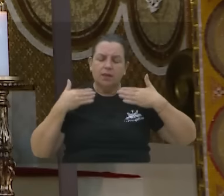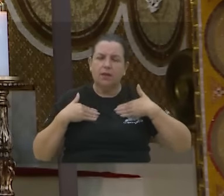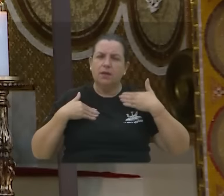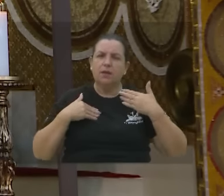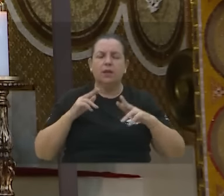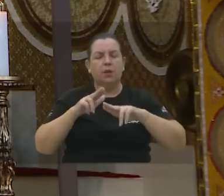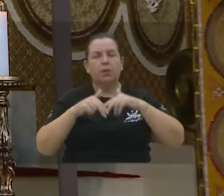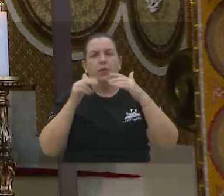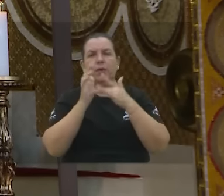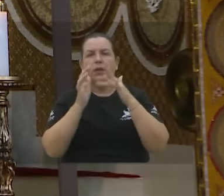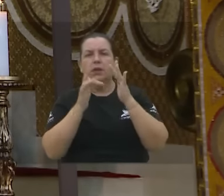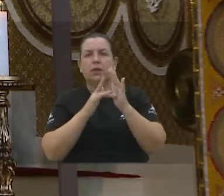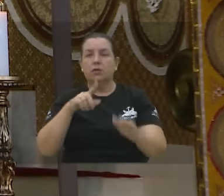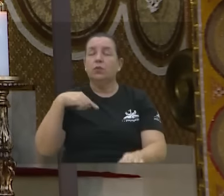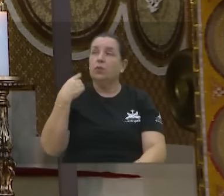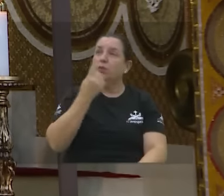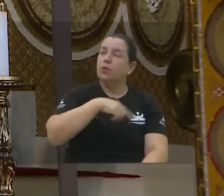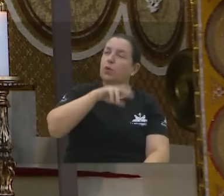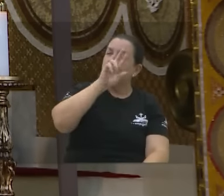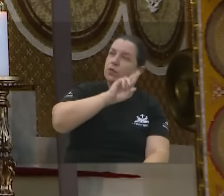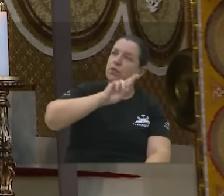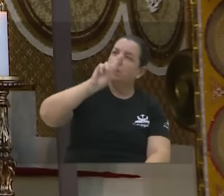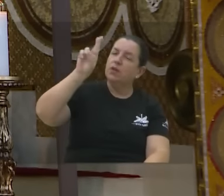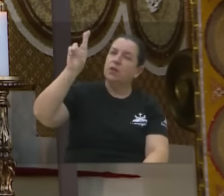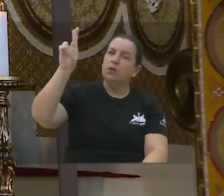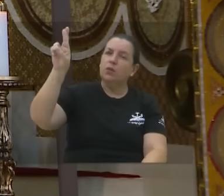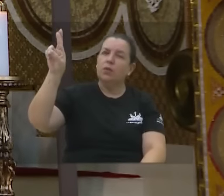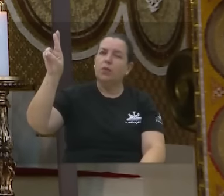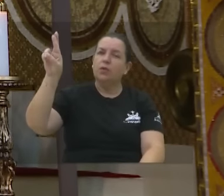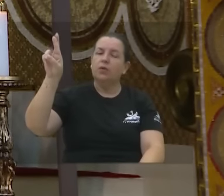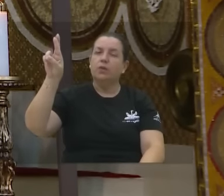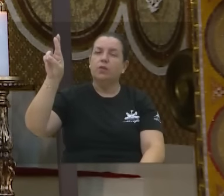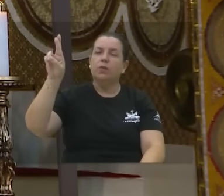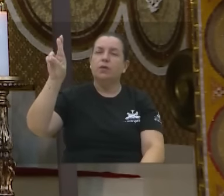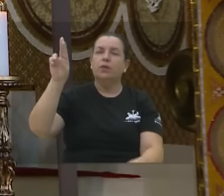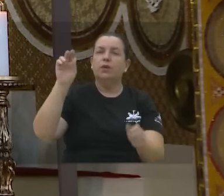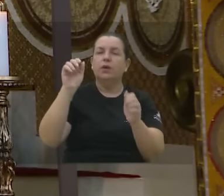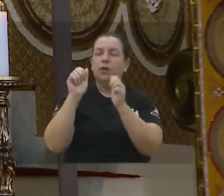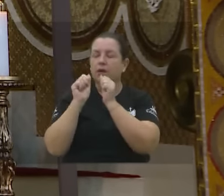por Cristo, nosso